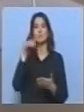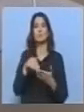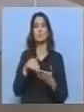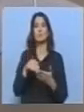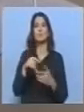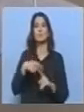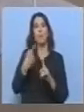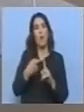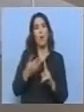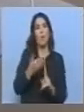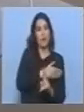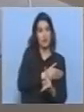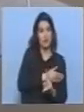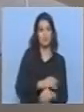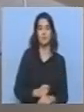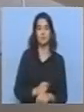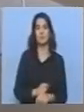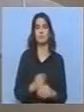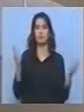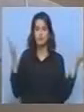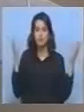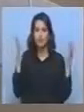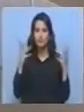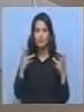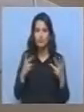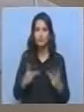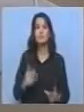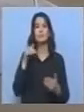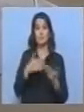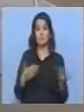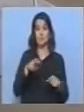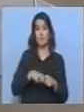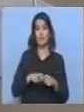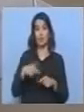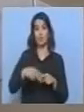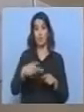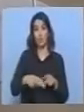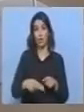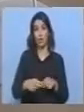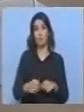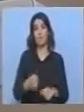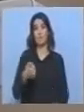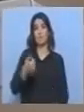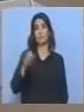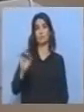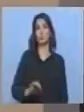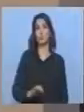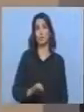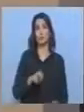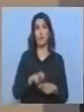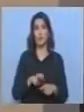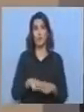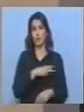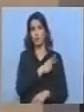nas colocações do ano anterior. E a conclusão a que chegávamos foi que o corte de vagas, que é muito forte, não é? 5% das vagas